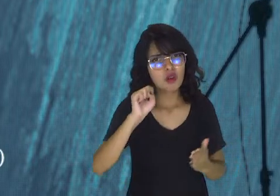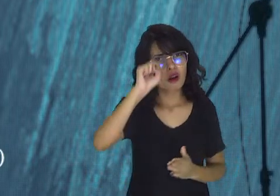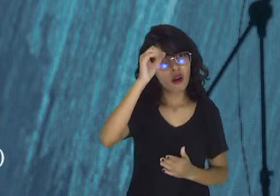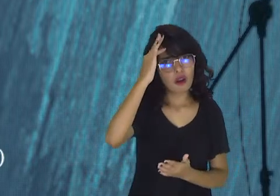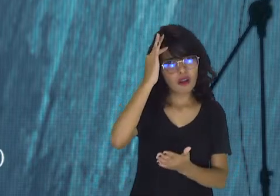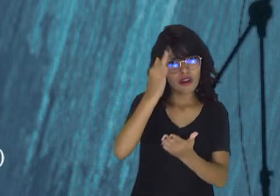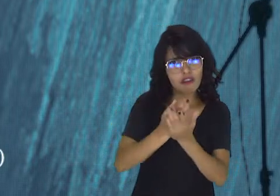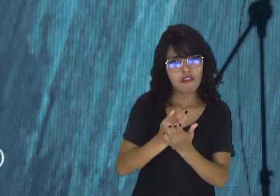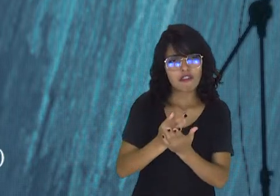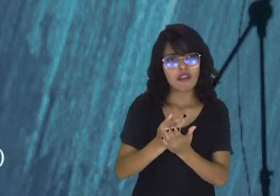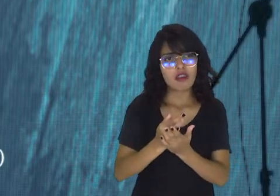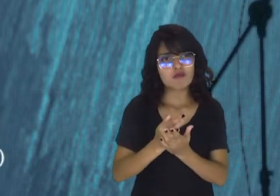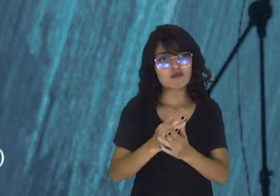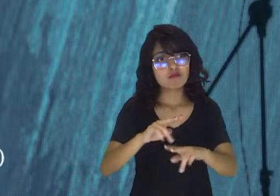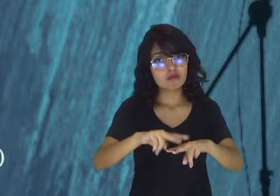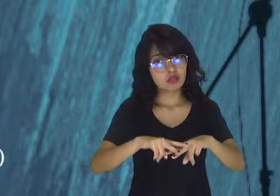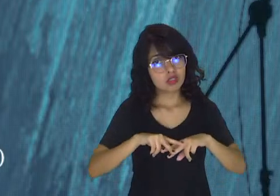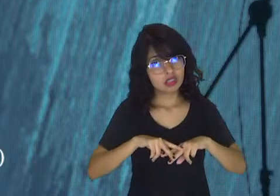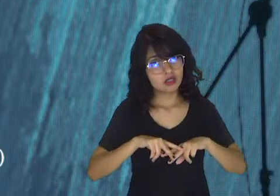portanto,